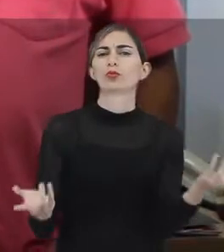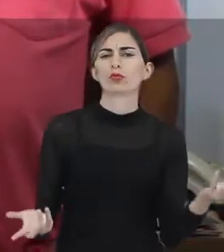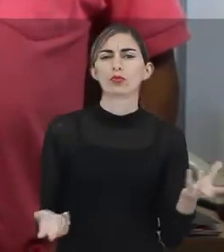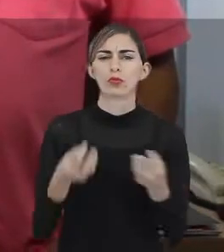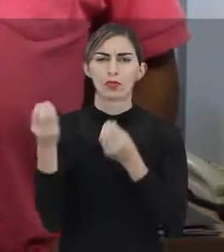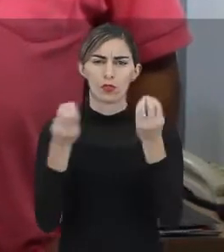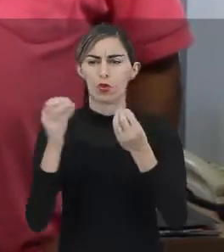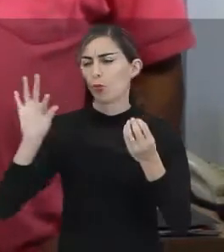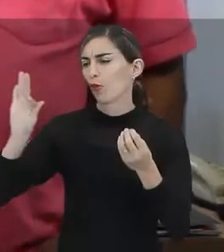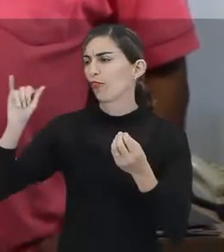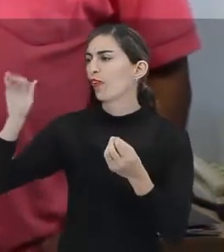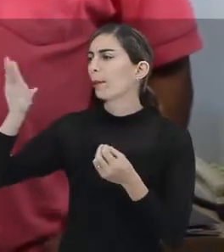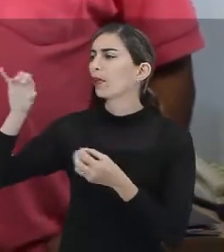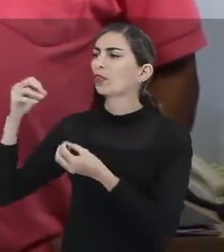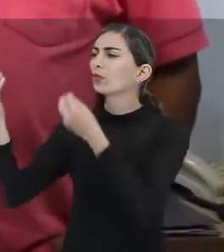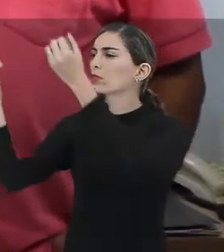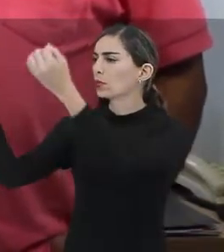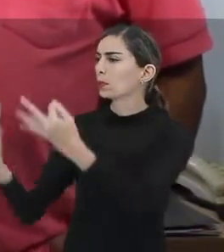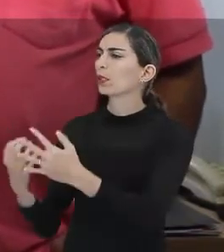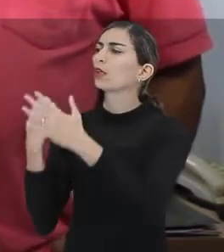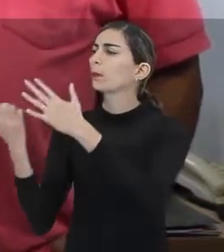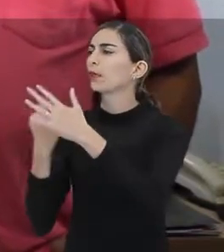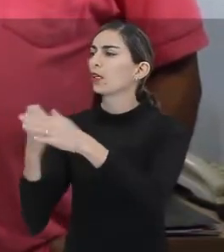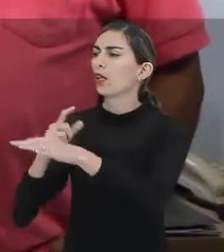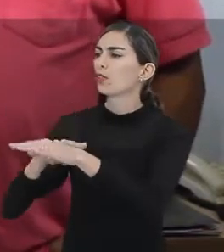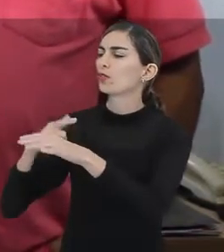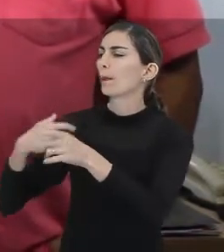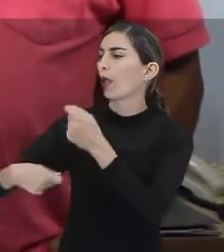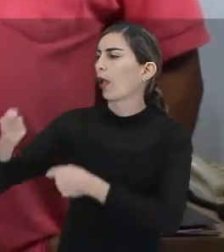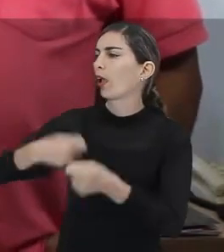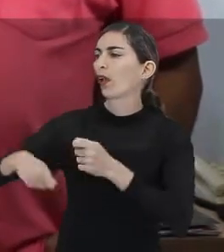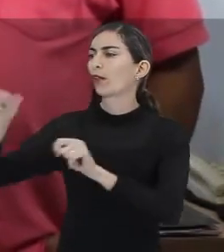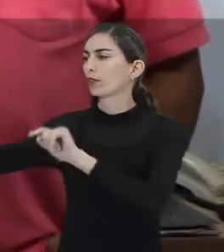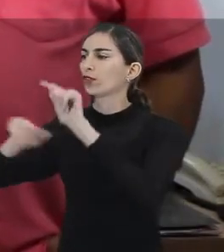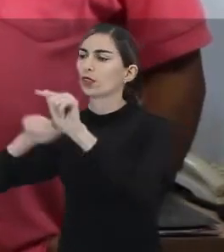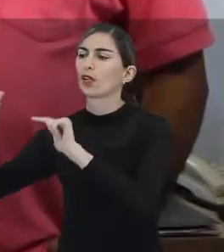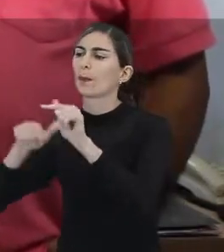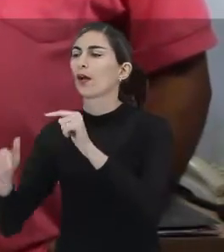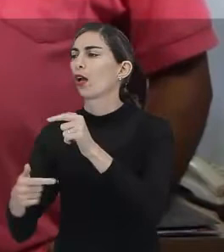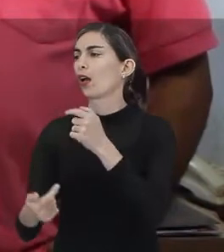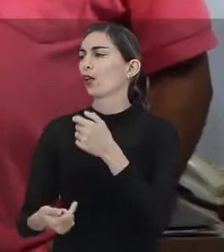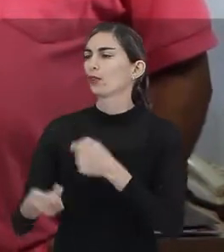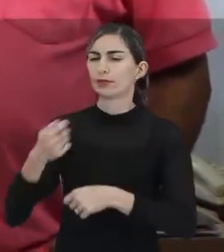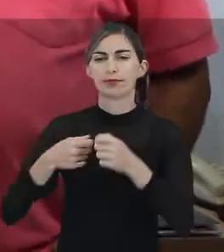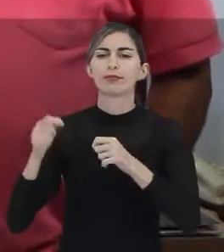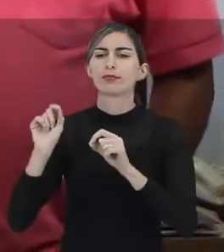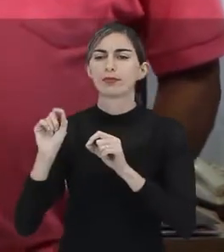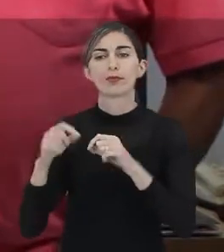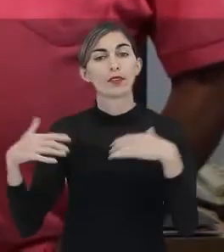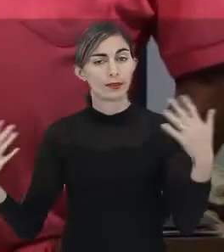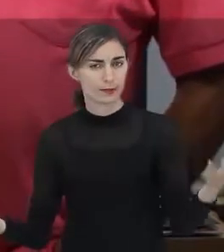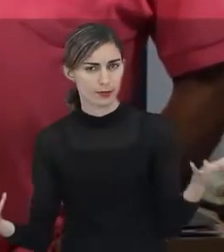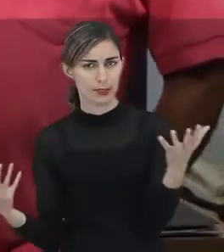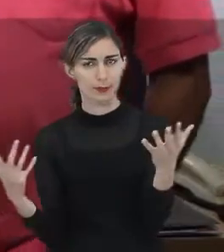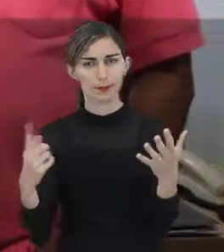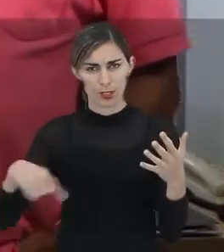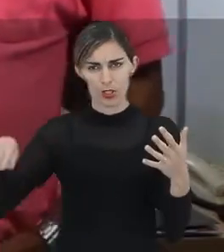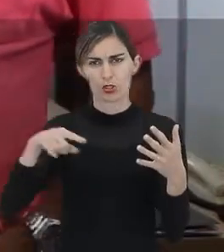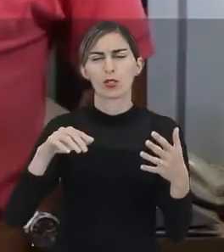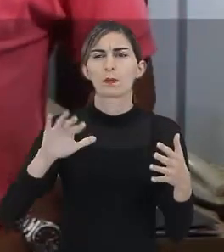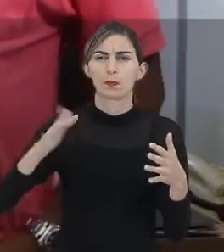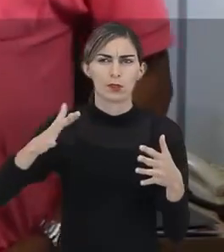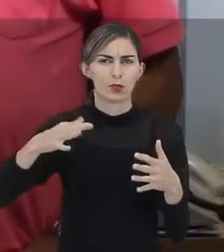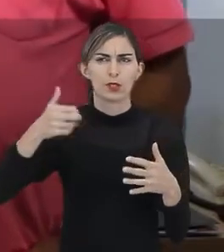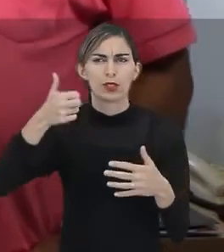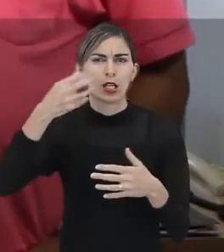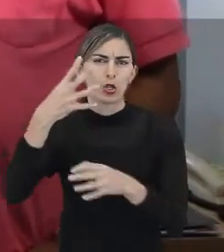Então, Fabiano, conta um pouco pra gente da empresa, o tempo que vocês têm no mercado, o tipo de trabalho que vocês desenvolvem. Então, a gente tem em